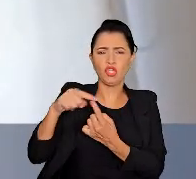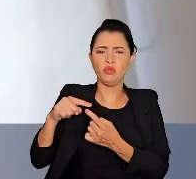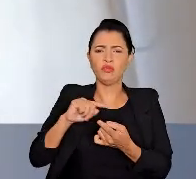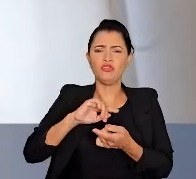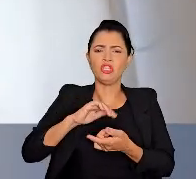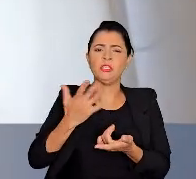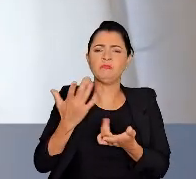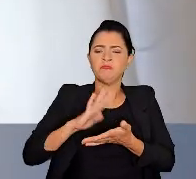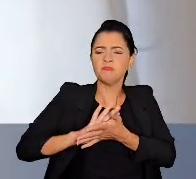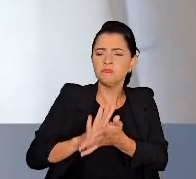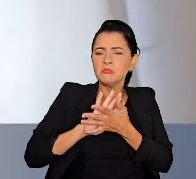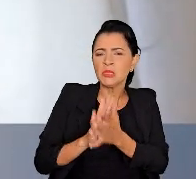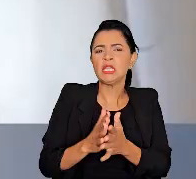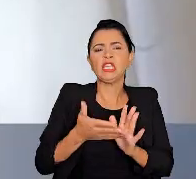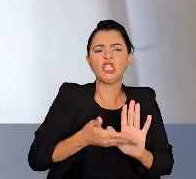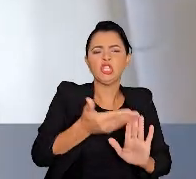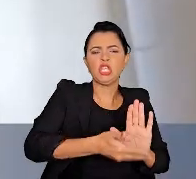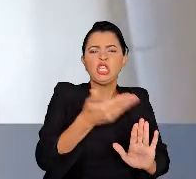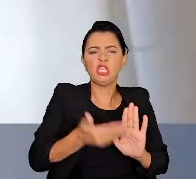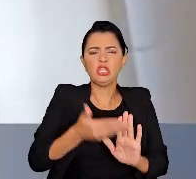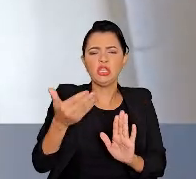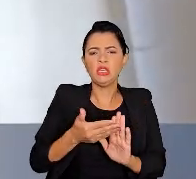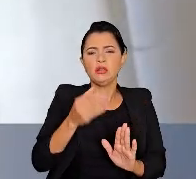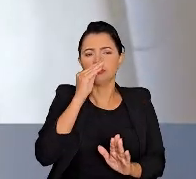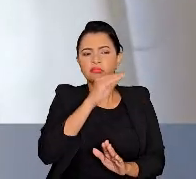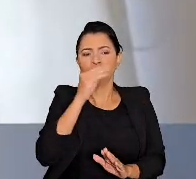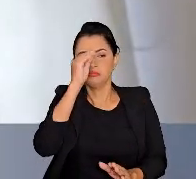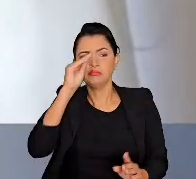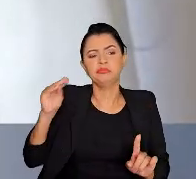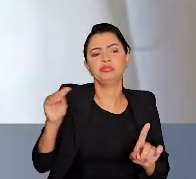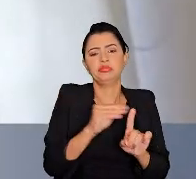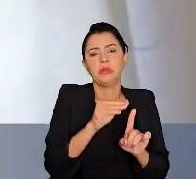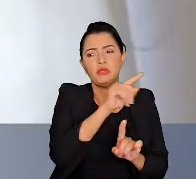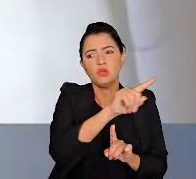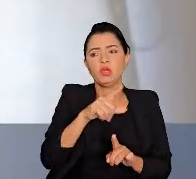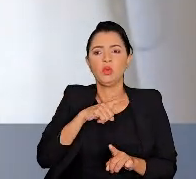condena quem não desempenha o papel de mero espelho.